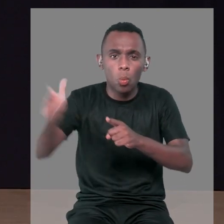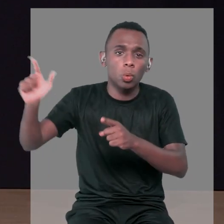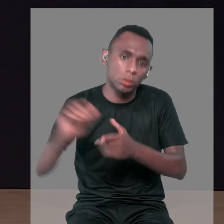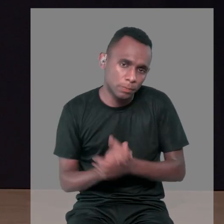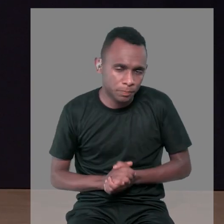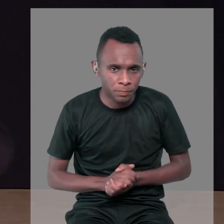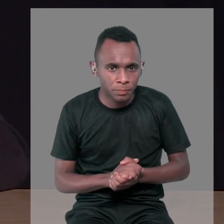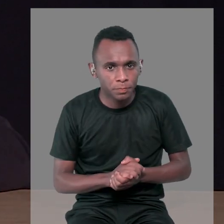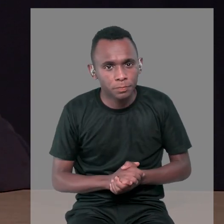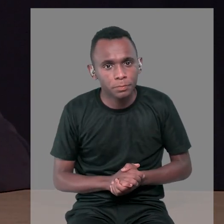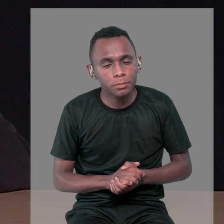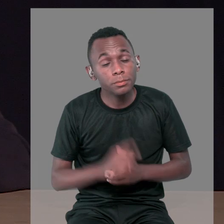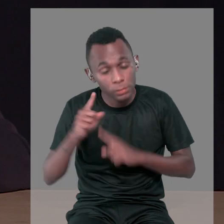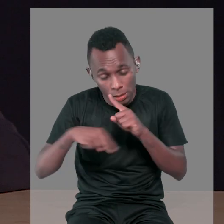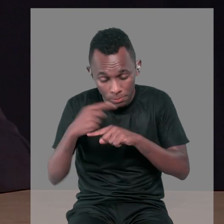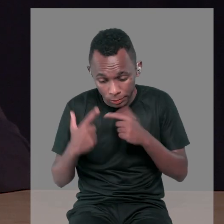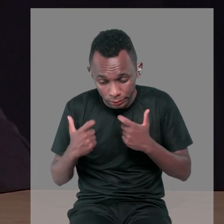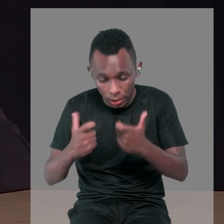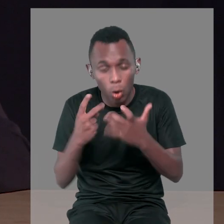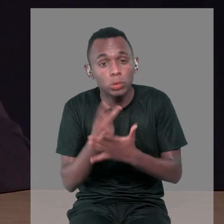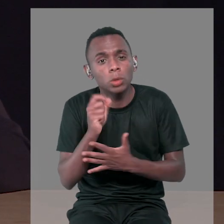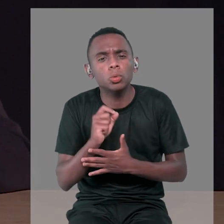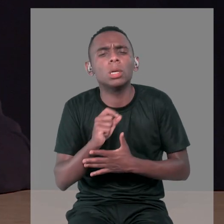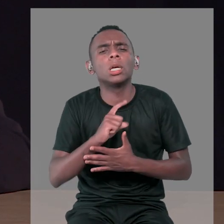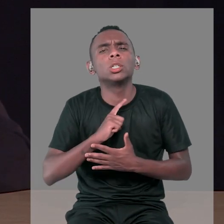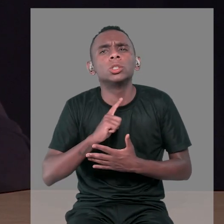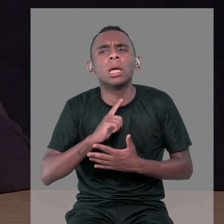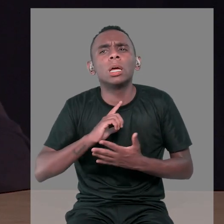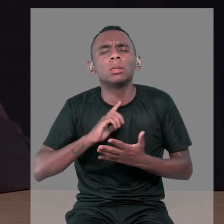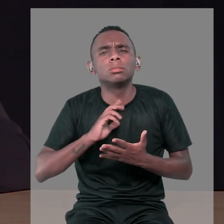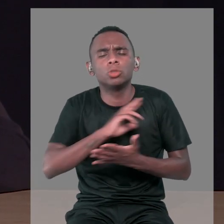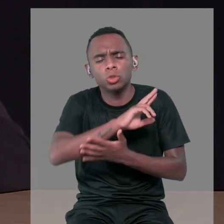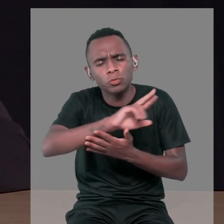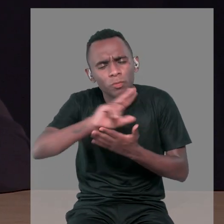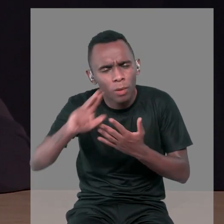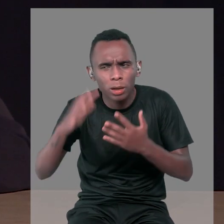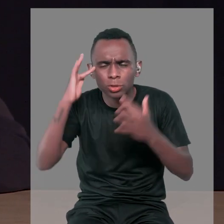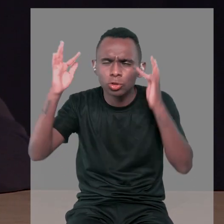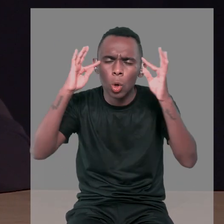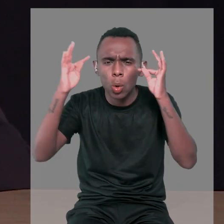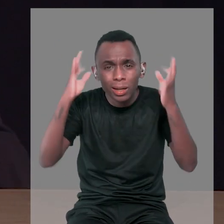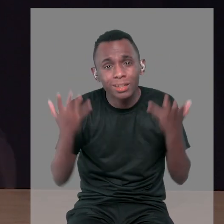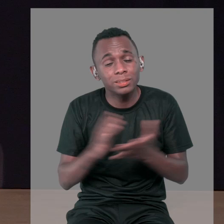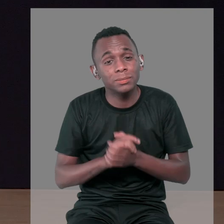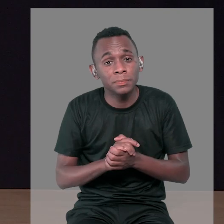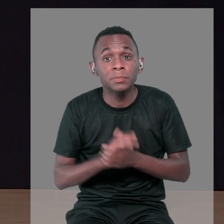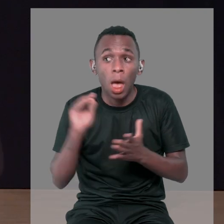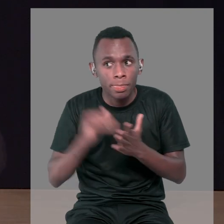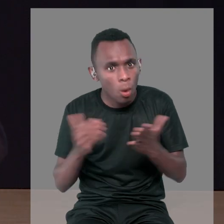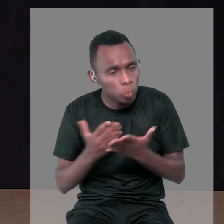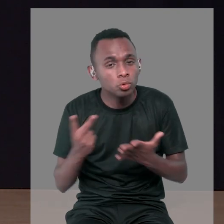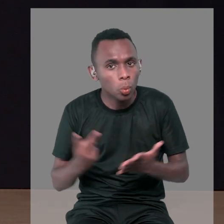guerra, surgiram todas as teorias da dissuasão nuclear, vigentes ainda até hoje. Muito do que a gente lê